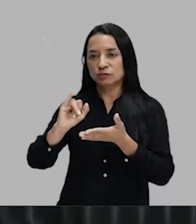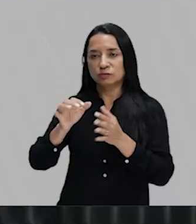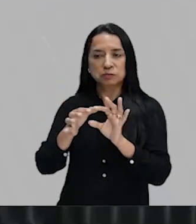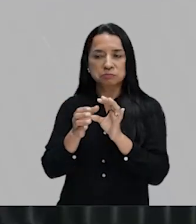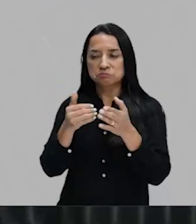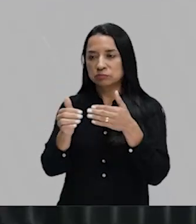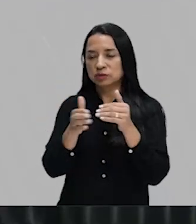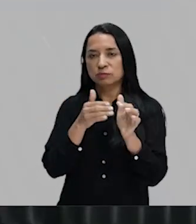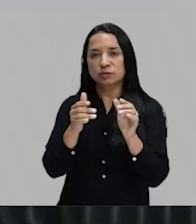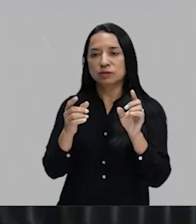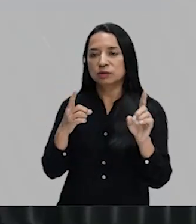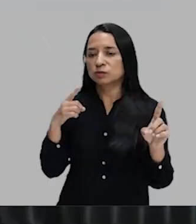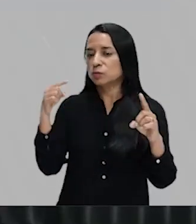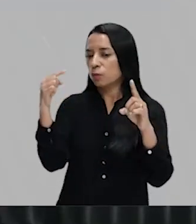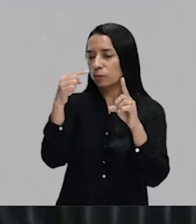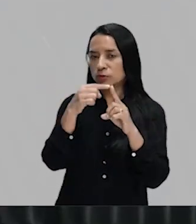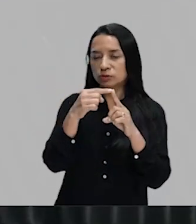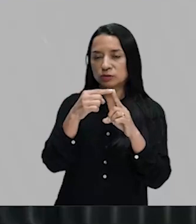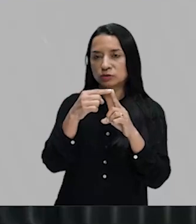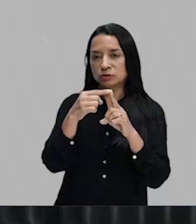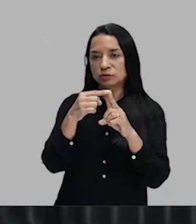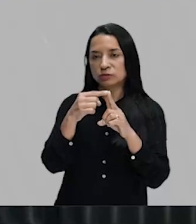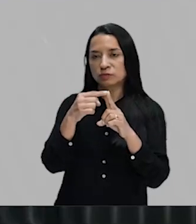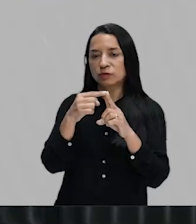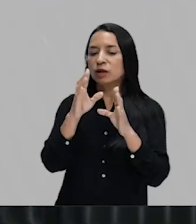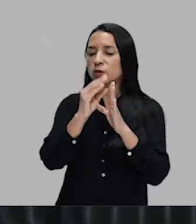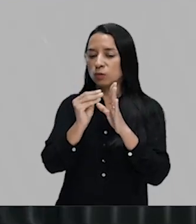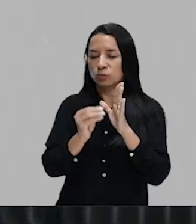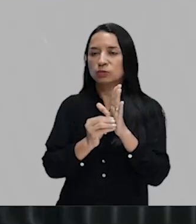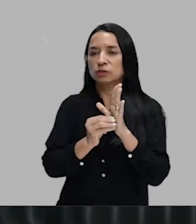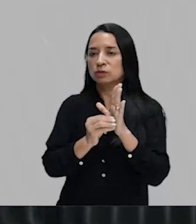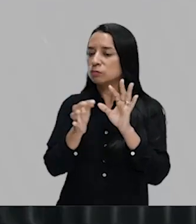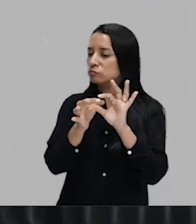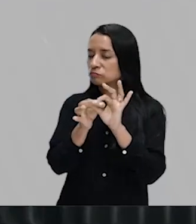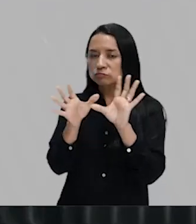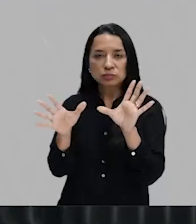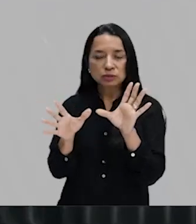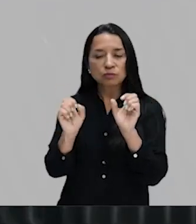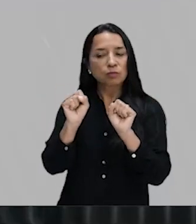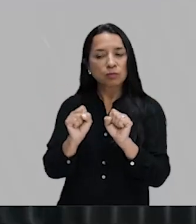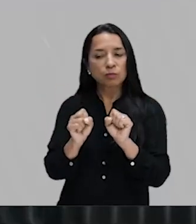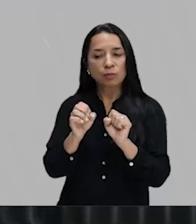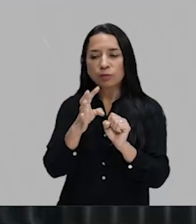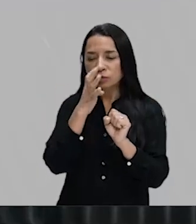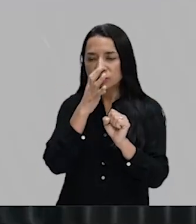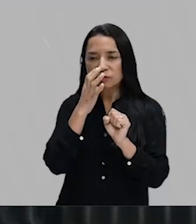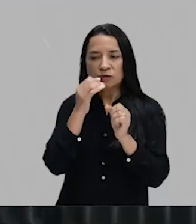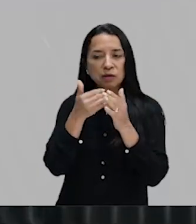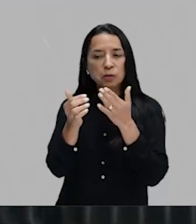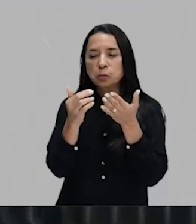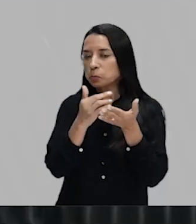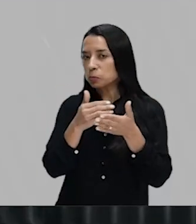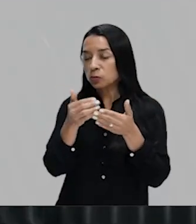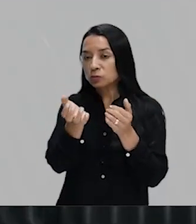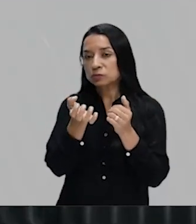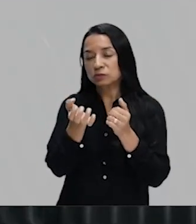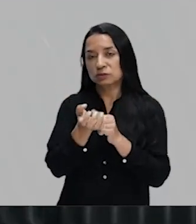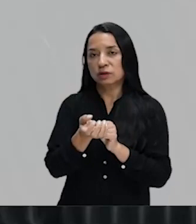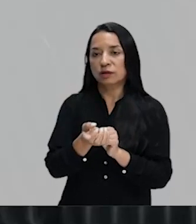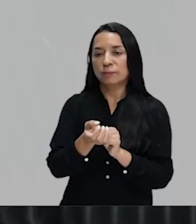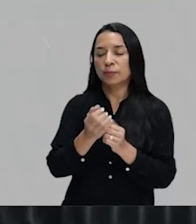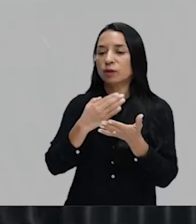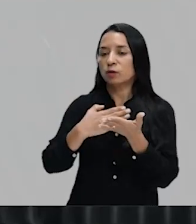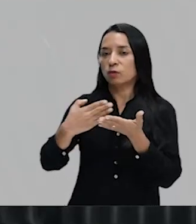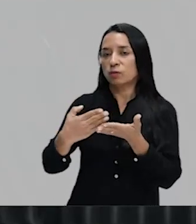desse conteúdo, está lá à tua disposição. Você vai poder assistir quantas vezes você quiser esse assunto, tá bom? Então, vamos começar. E, para